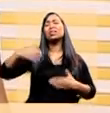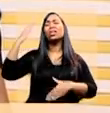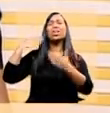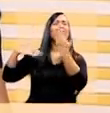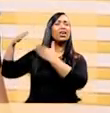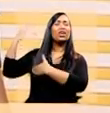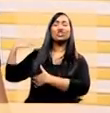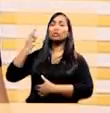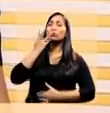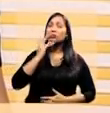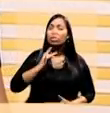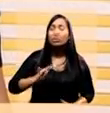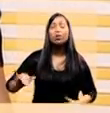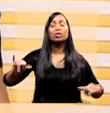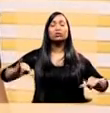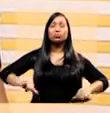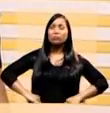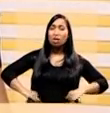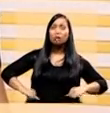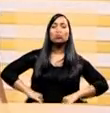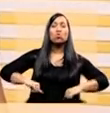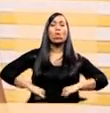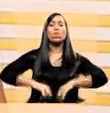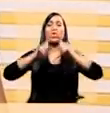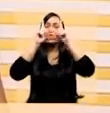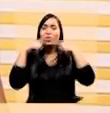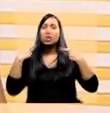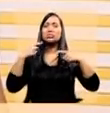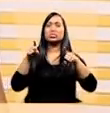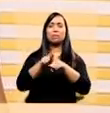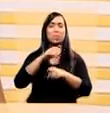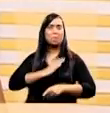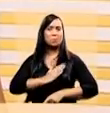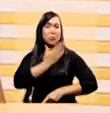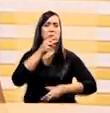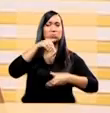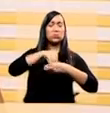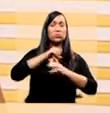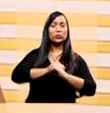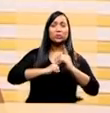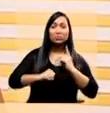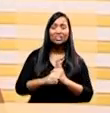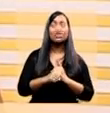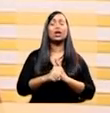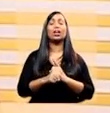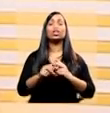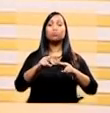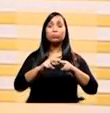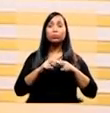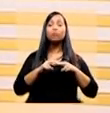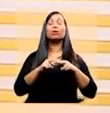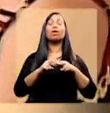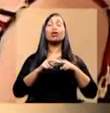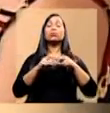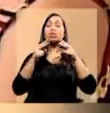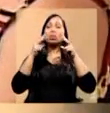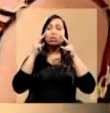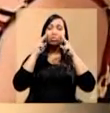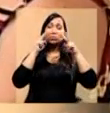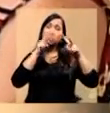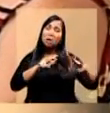quando criança, sofra violência e discriminação nas escolas e na sociedade, justamente por esse olhar